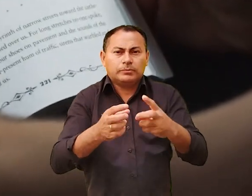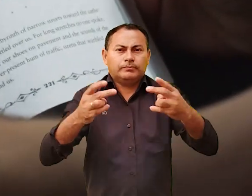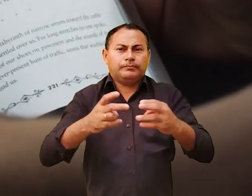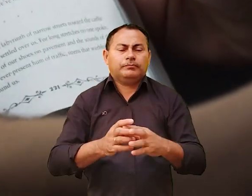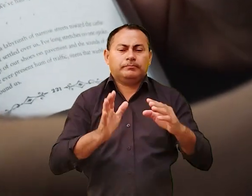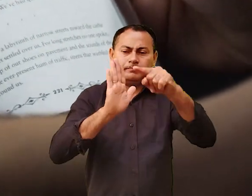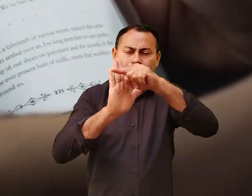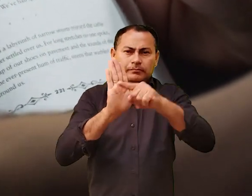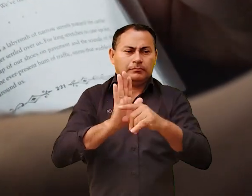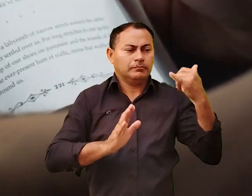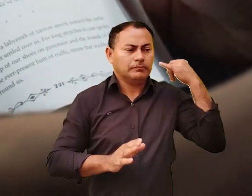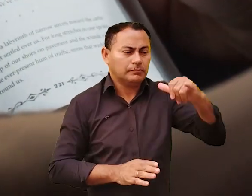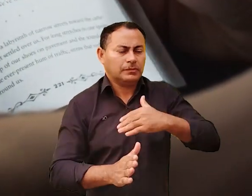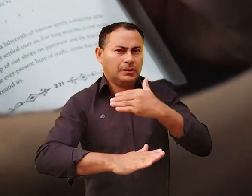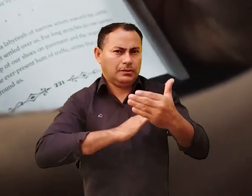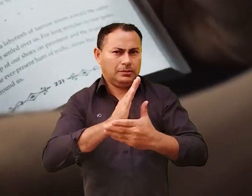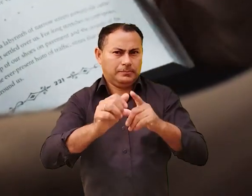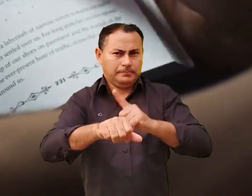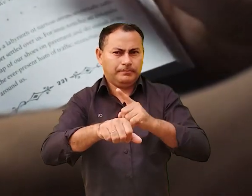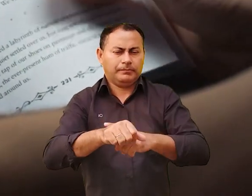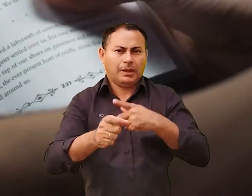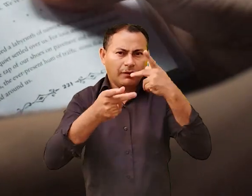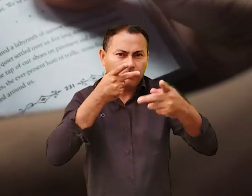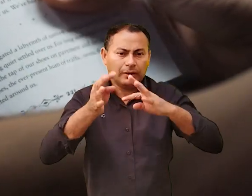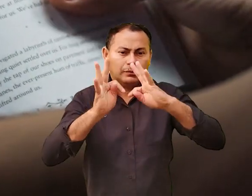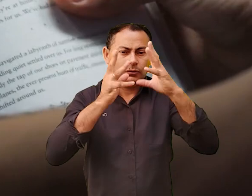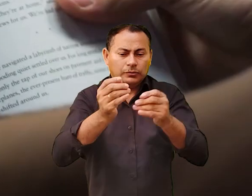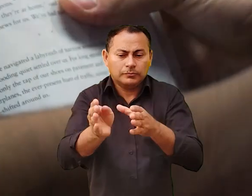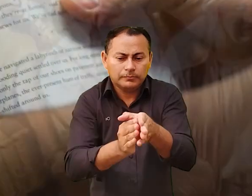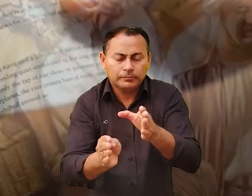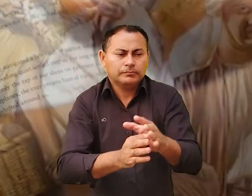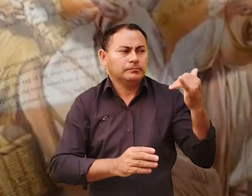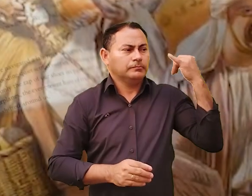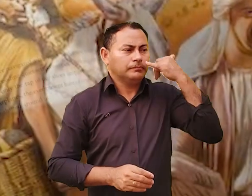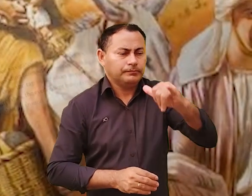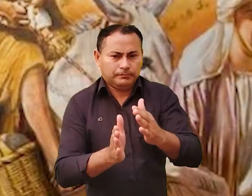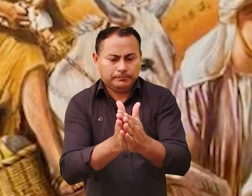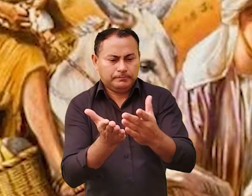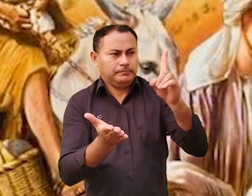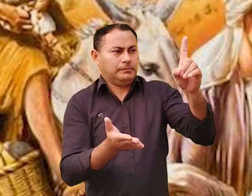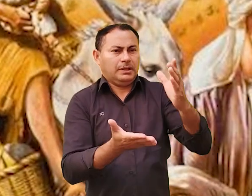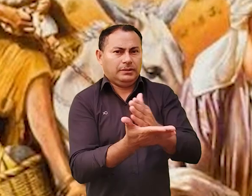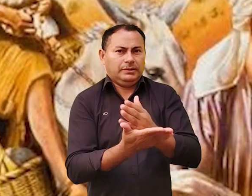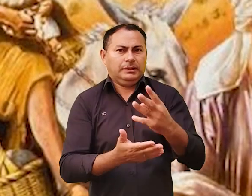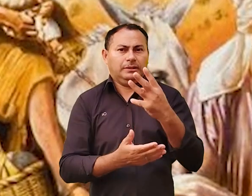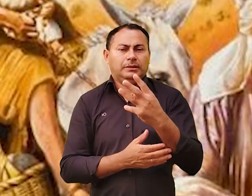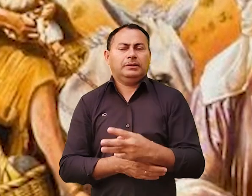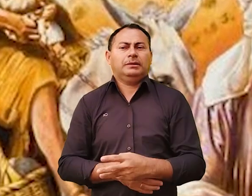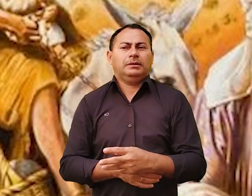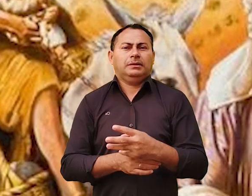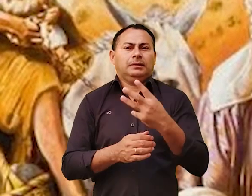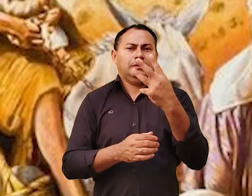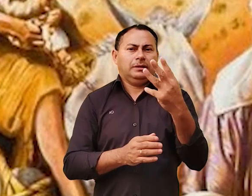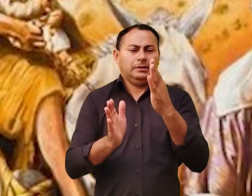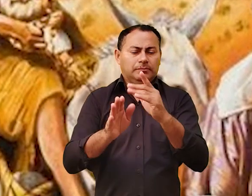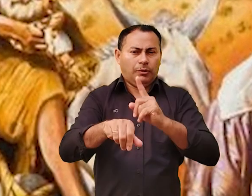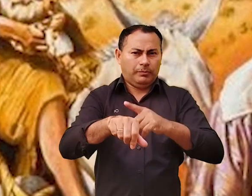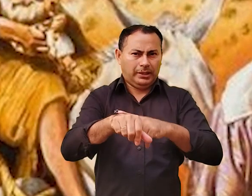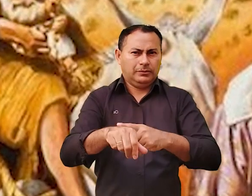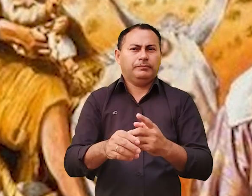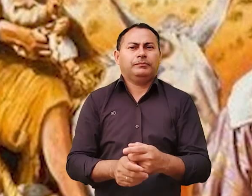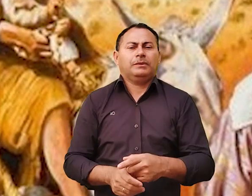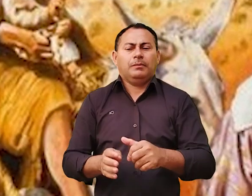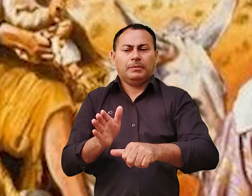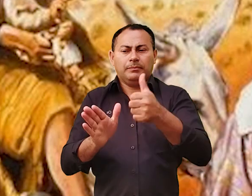profético para todos os tempos. Dizem que todo o conceito de profecia bíblica pode ser dividido em 3 cenas. A primeira cena